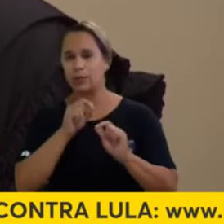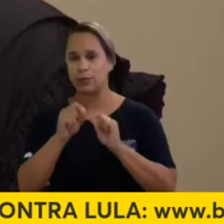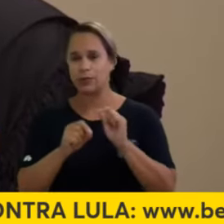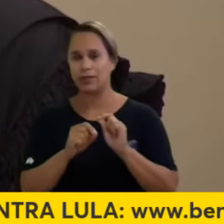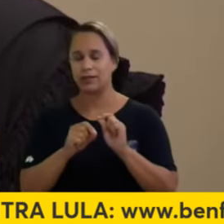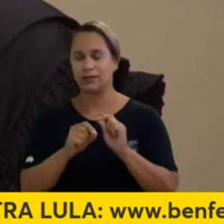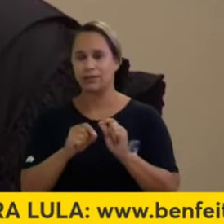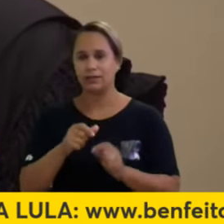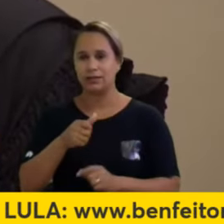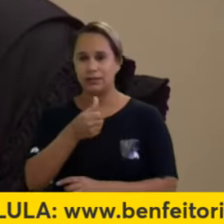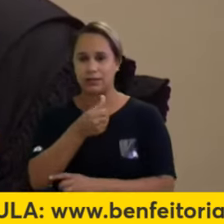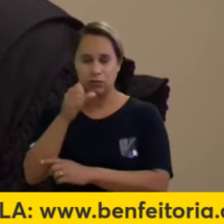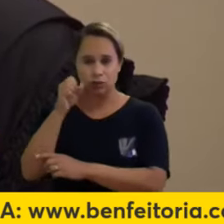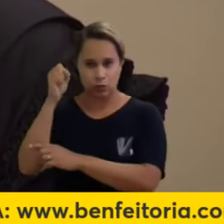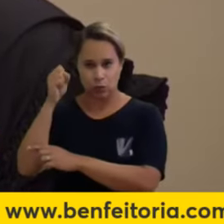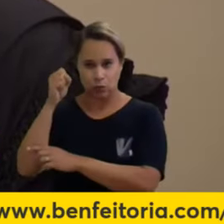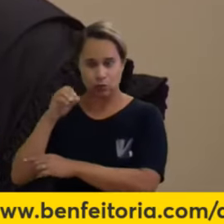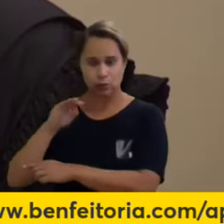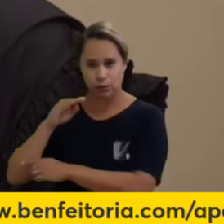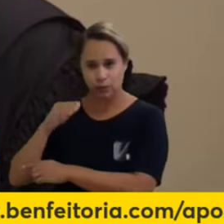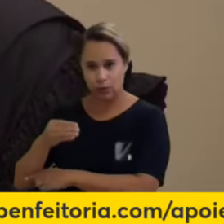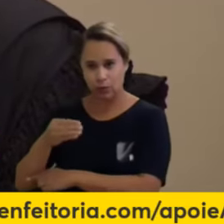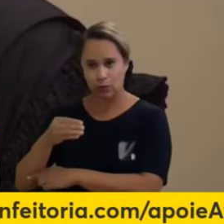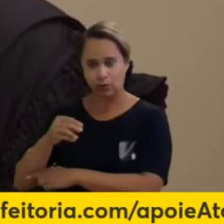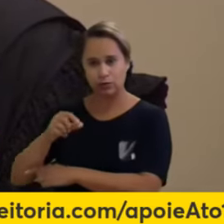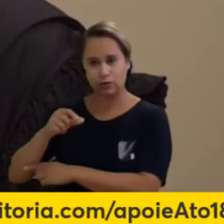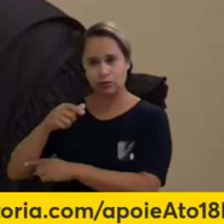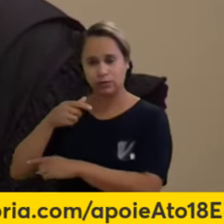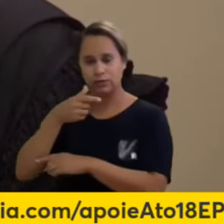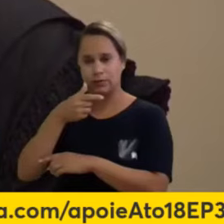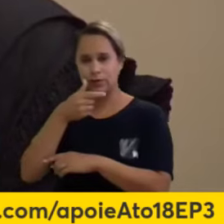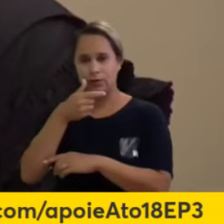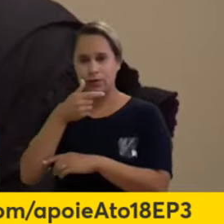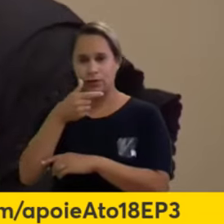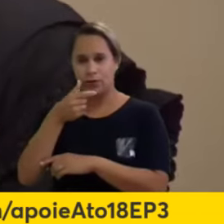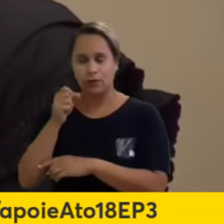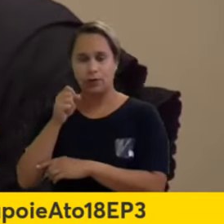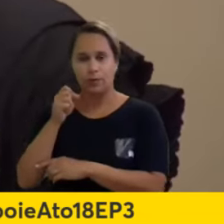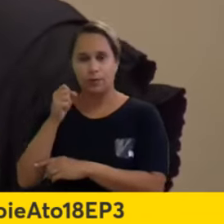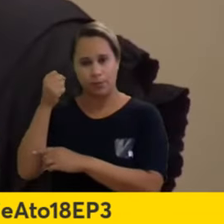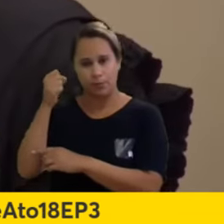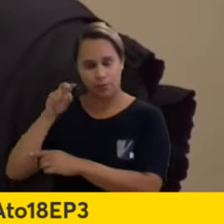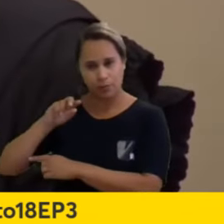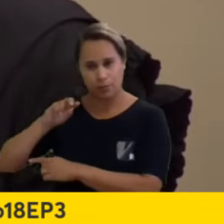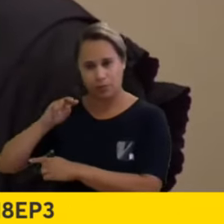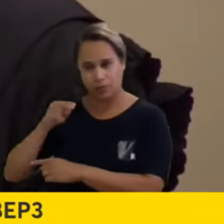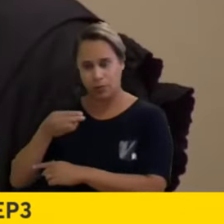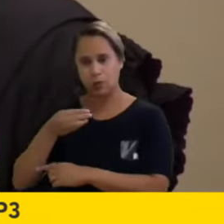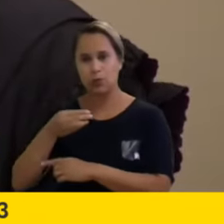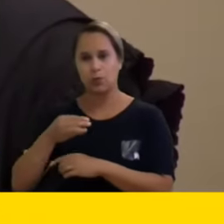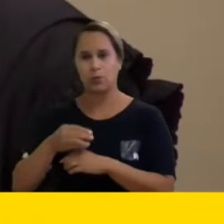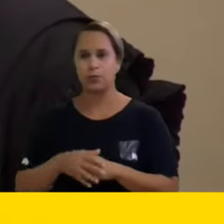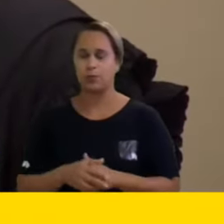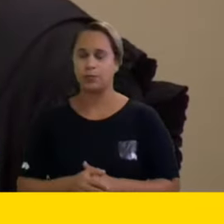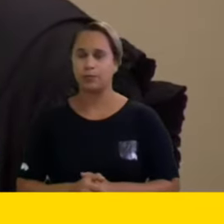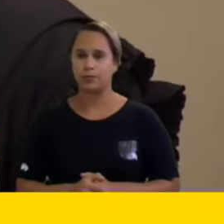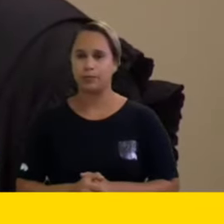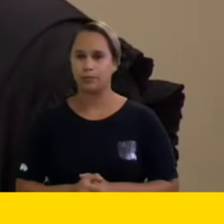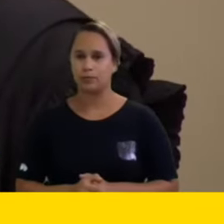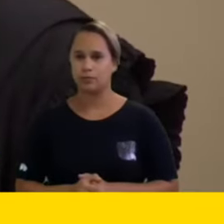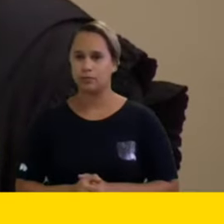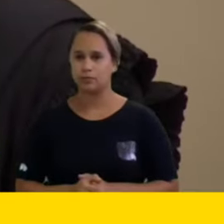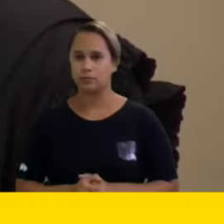1878 e a multa compensatória de 8 milhões como fore se pode observar na execução de título